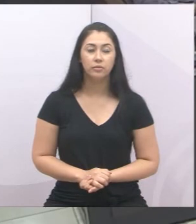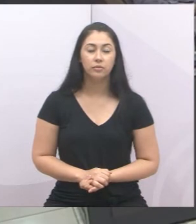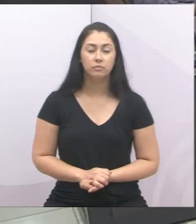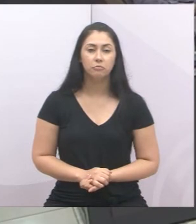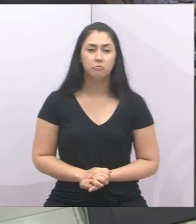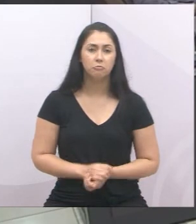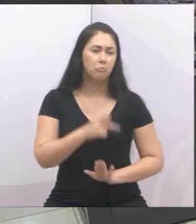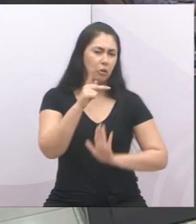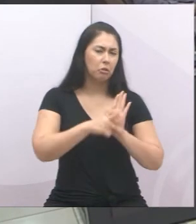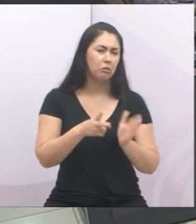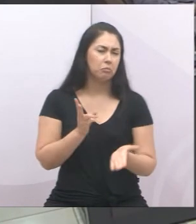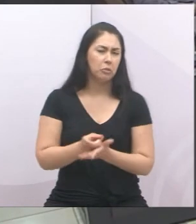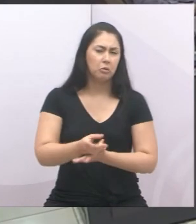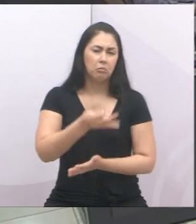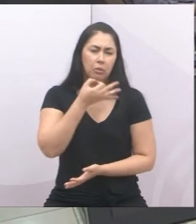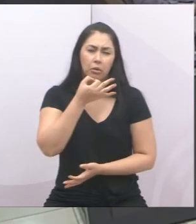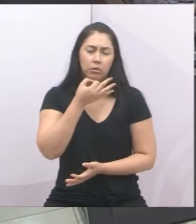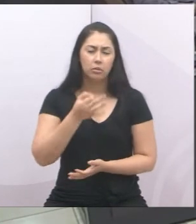O projeto continua em discussão.